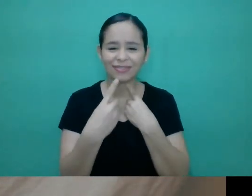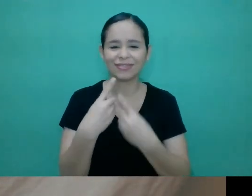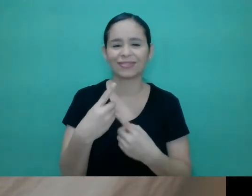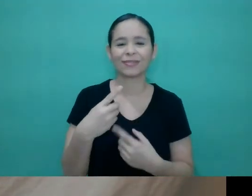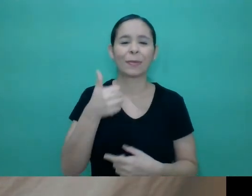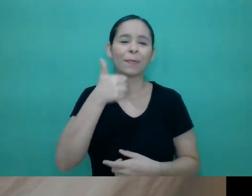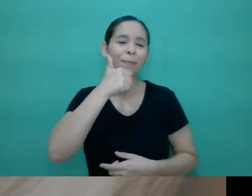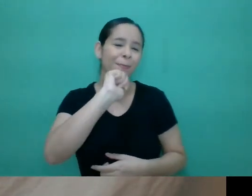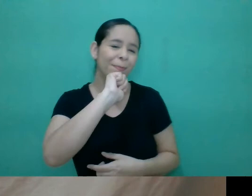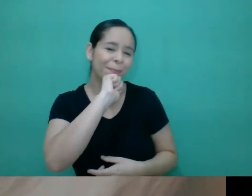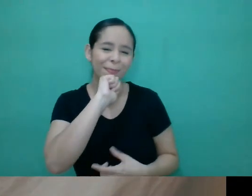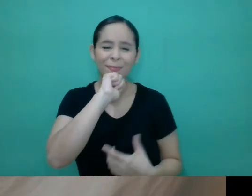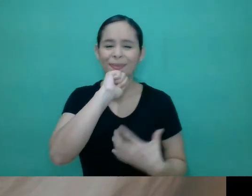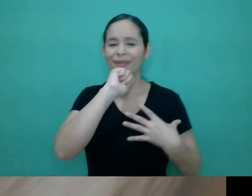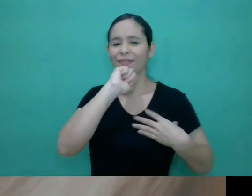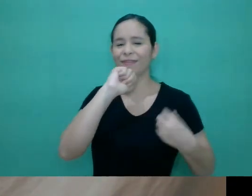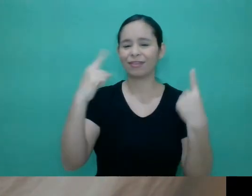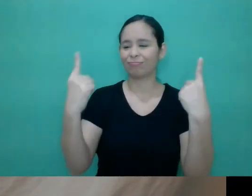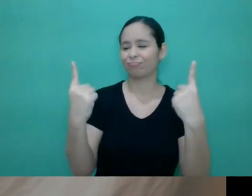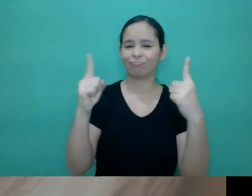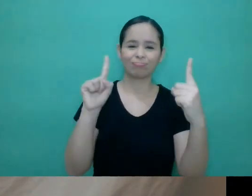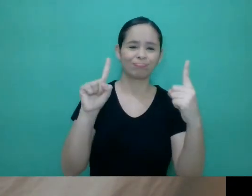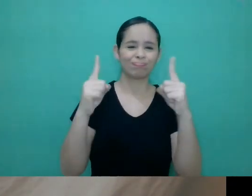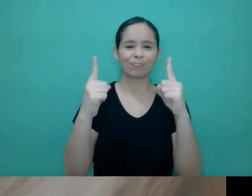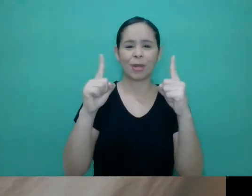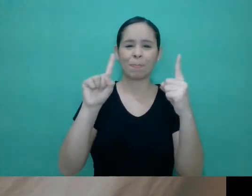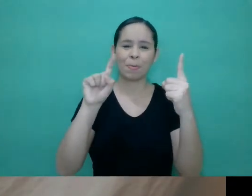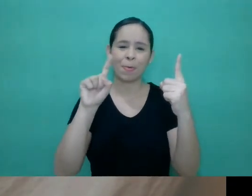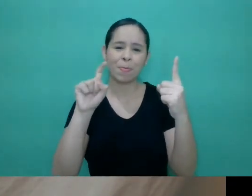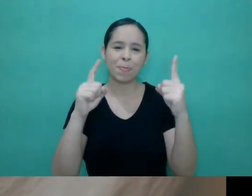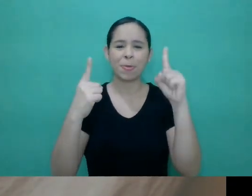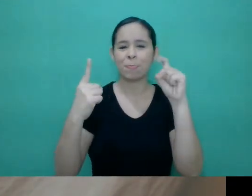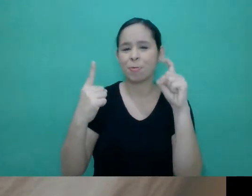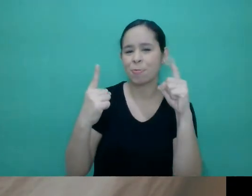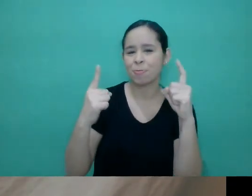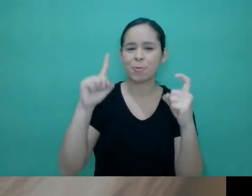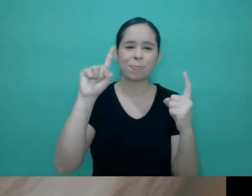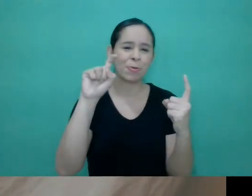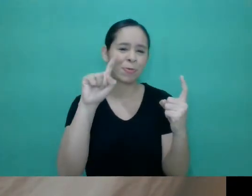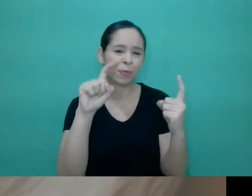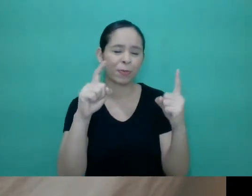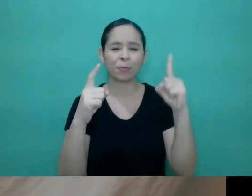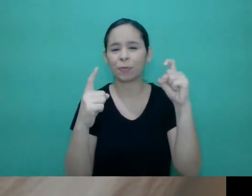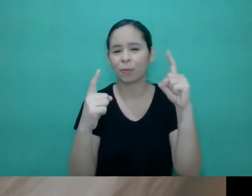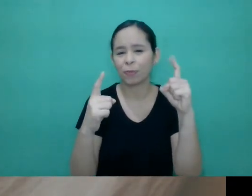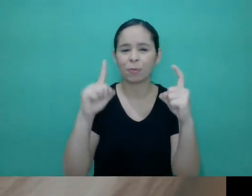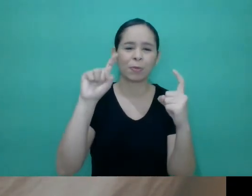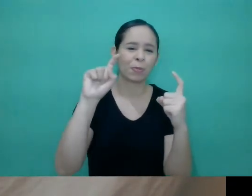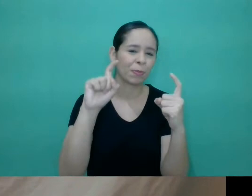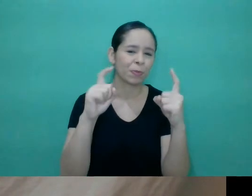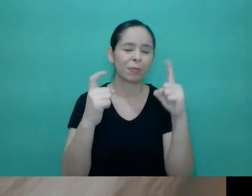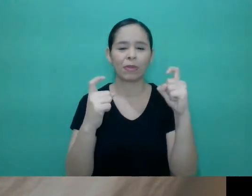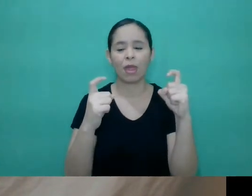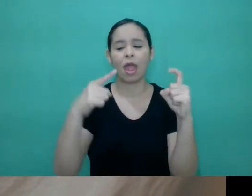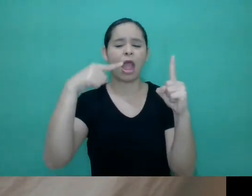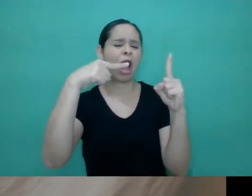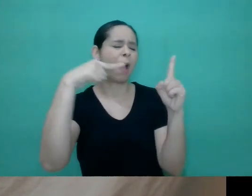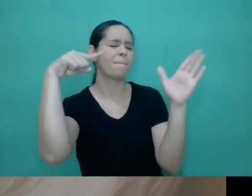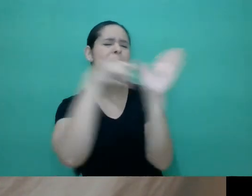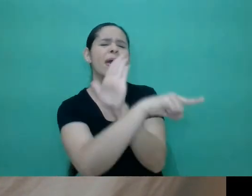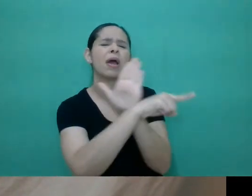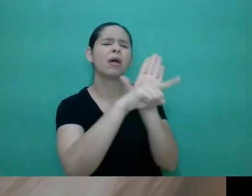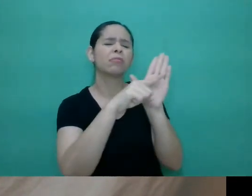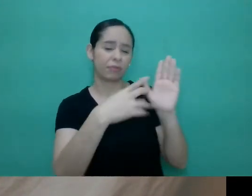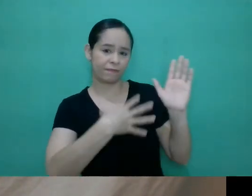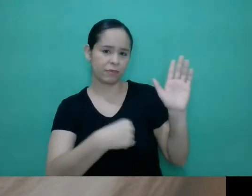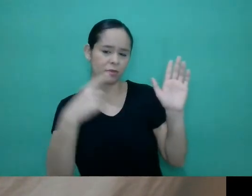né? E aí esse diálogo, a filha vai sempre perguntar para a mãe questões a respeito do escravismo, da